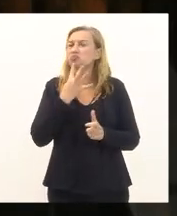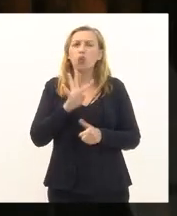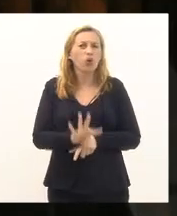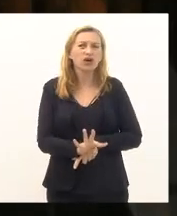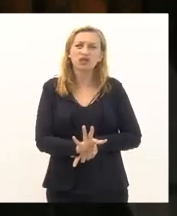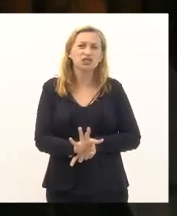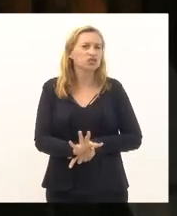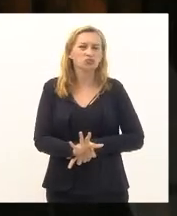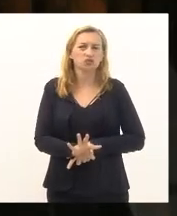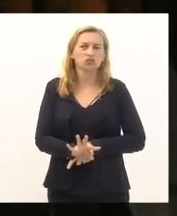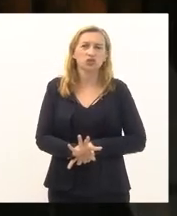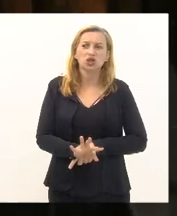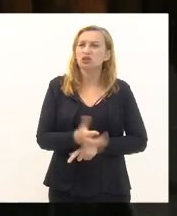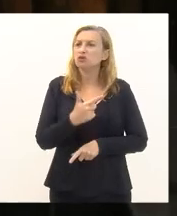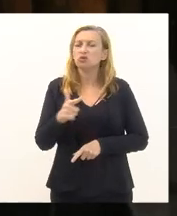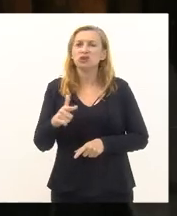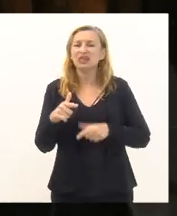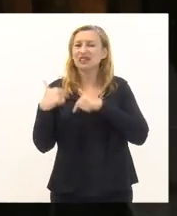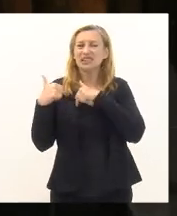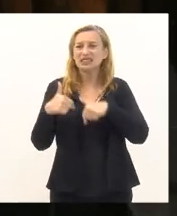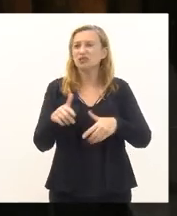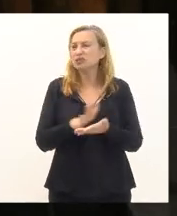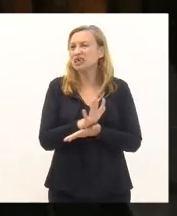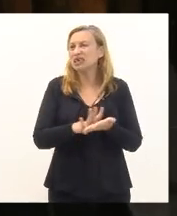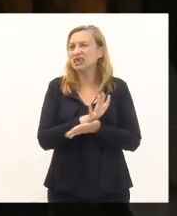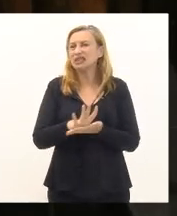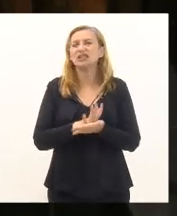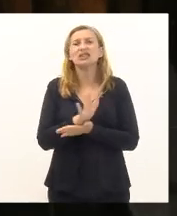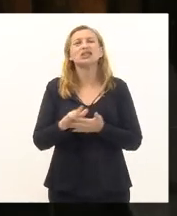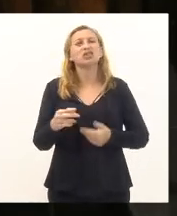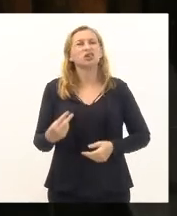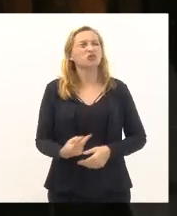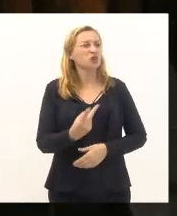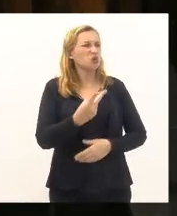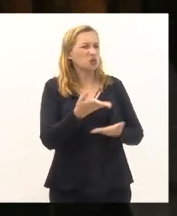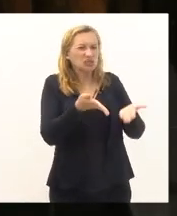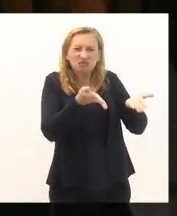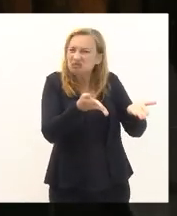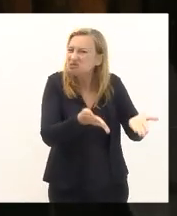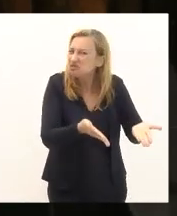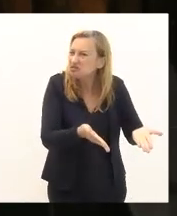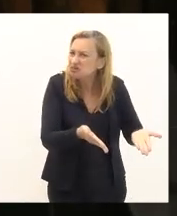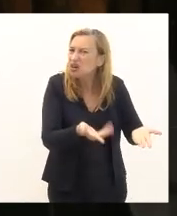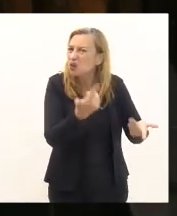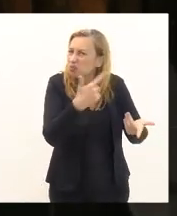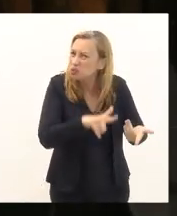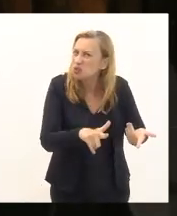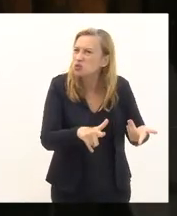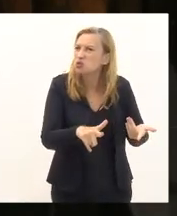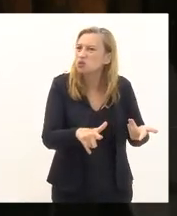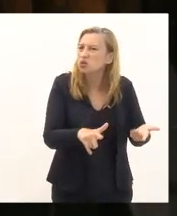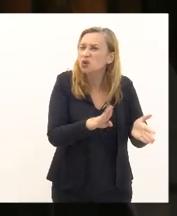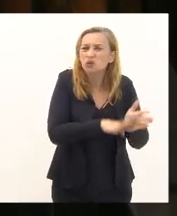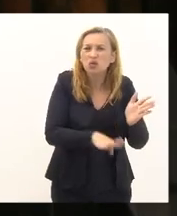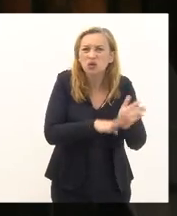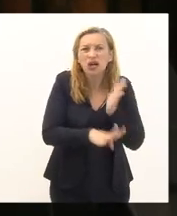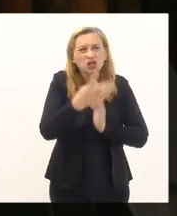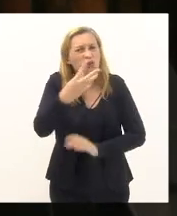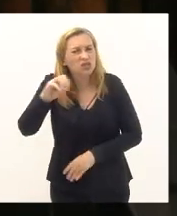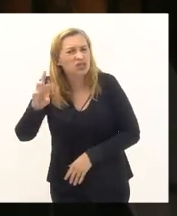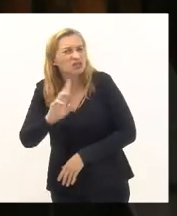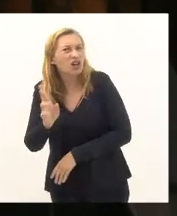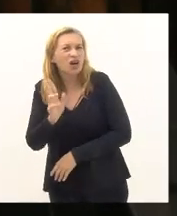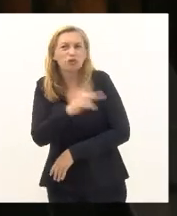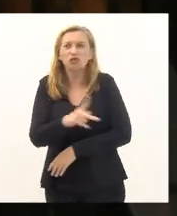reconhecidos, que não têm nenhuma tradição, e por esses valores. Eu repito, um gasto de R$ 400